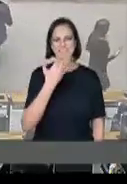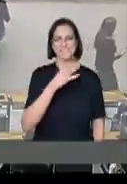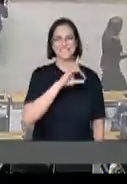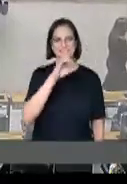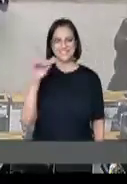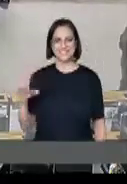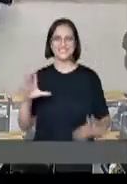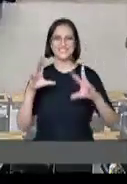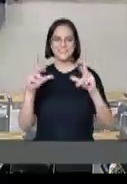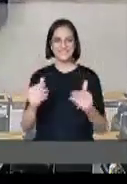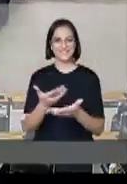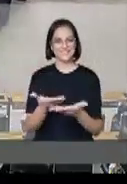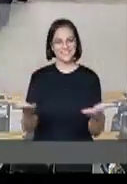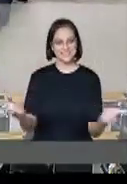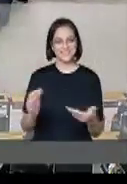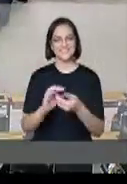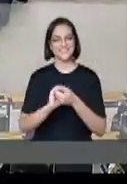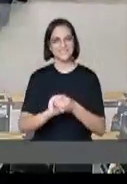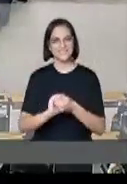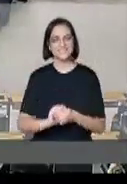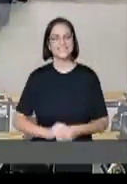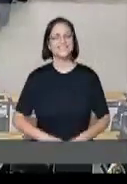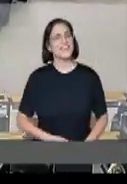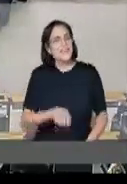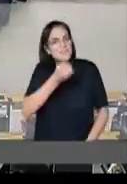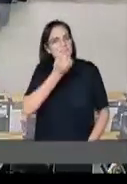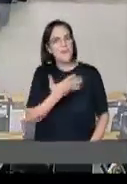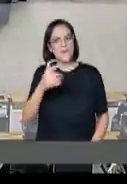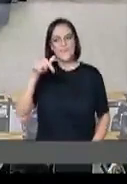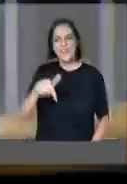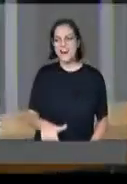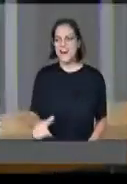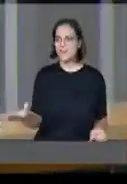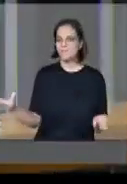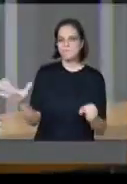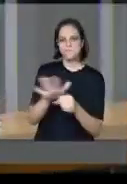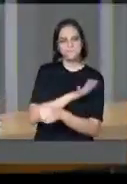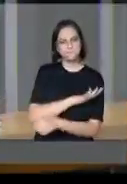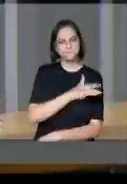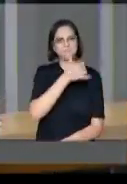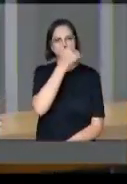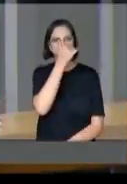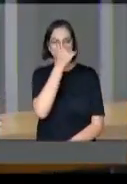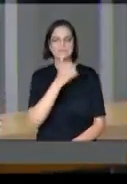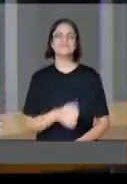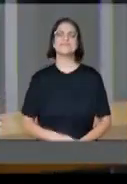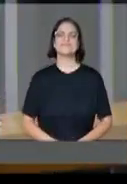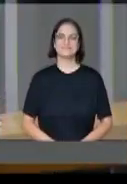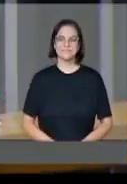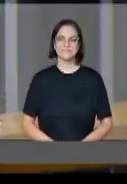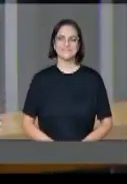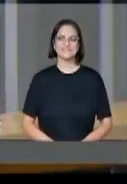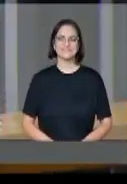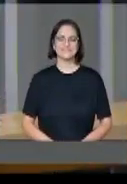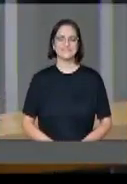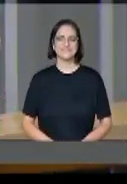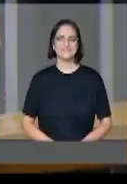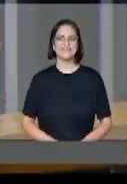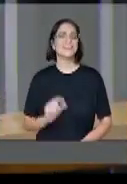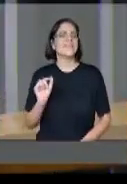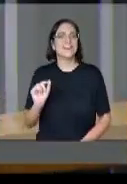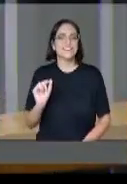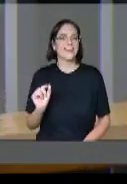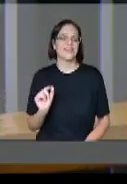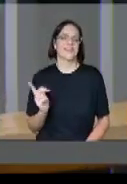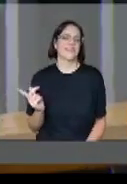Bom dia a todos. Que bom ver essa casa cheia. E mais do que cheia, ver essa casa